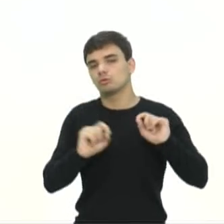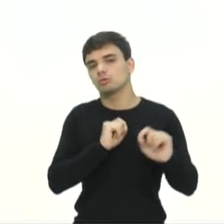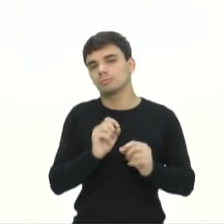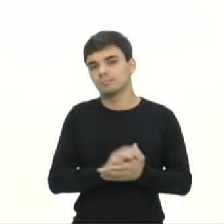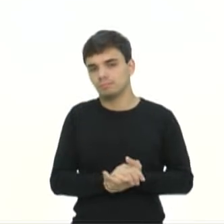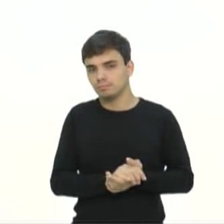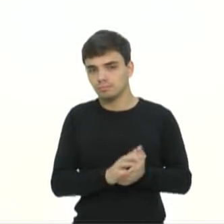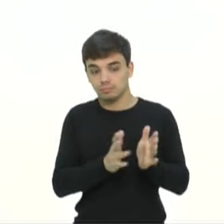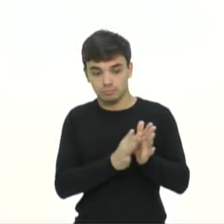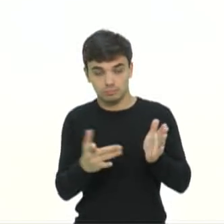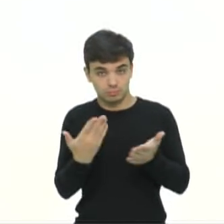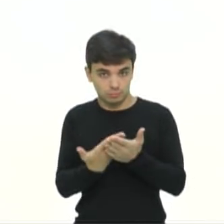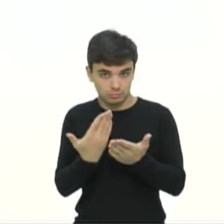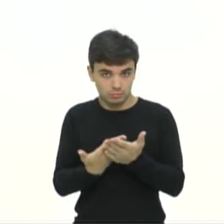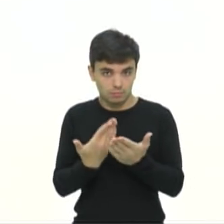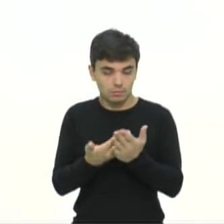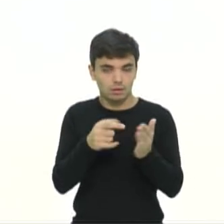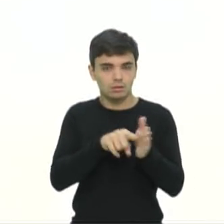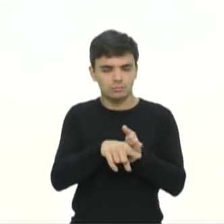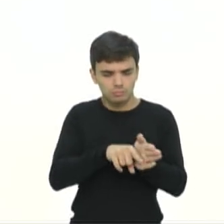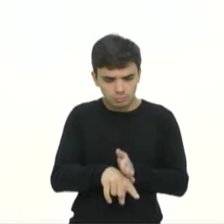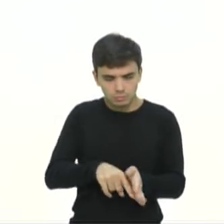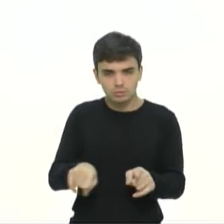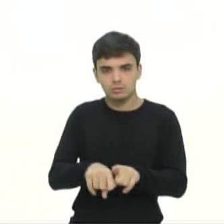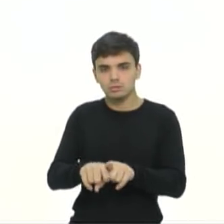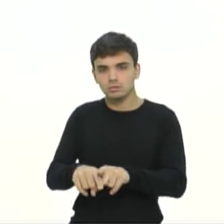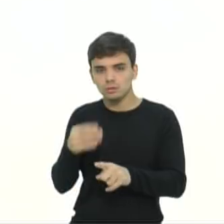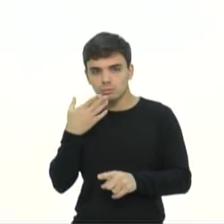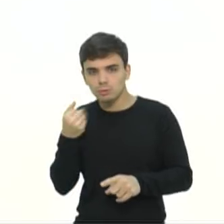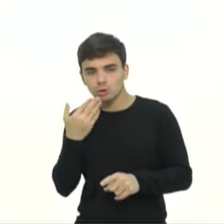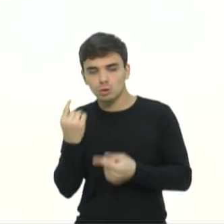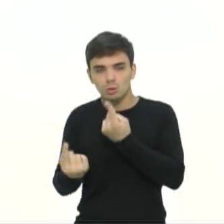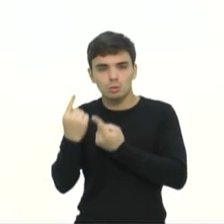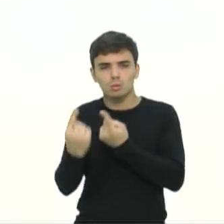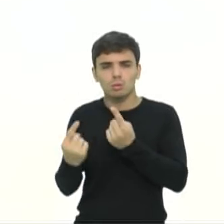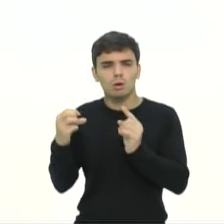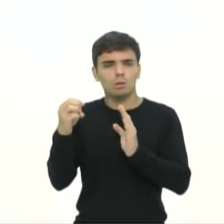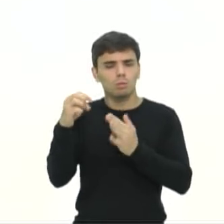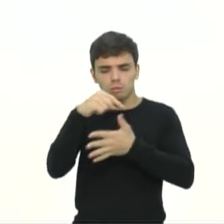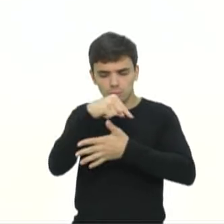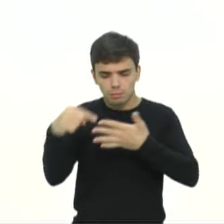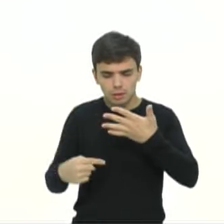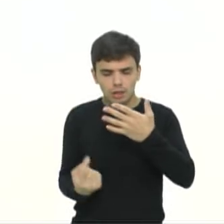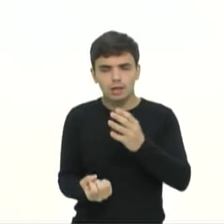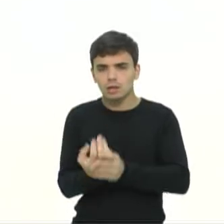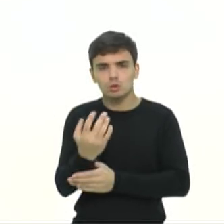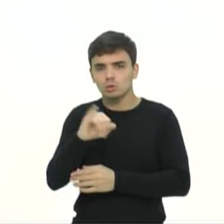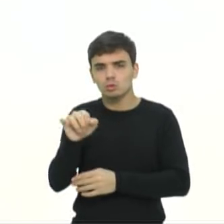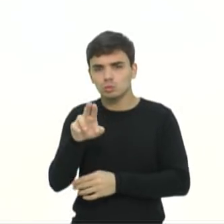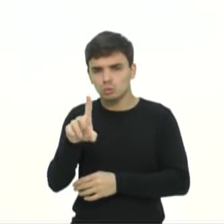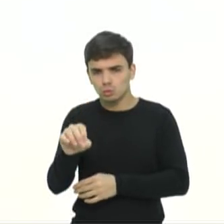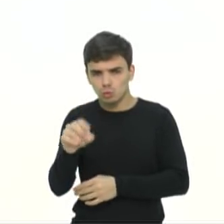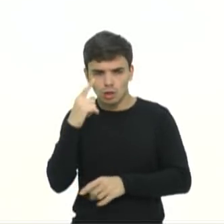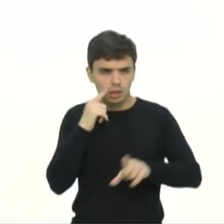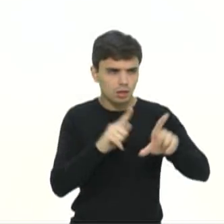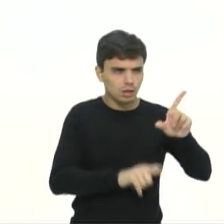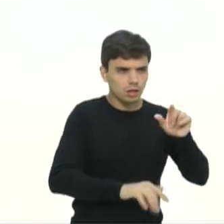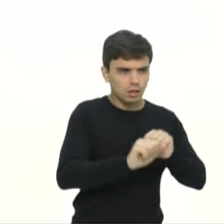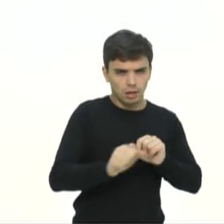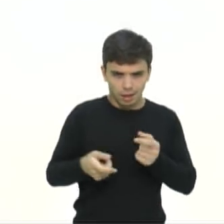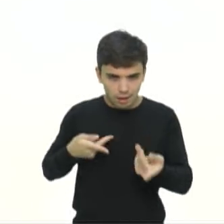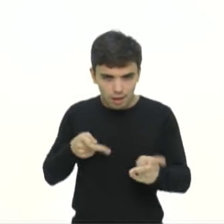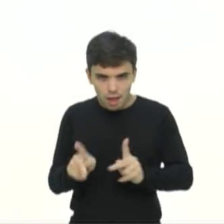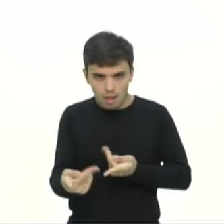através de estudos e aprimoramentos de qual modalidade que o judô foi criado? Letra A, Karatê, Muay